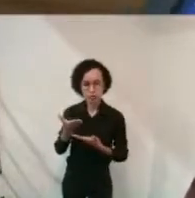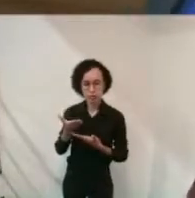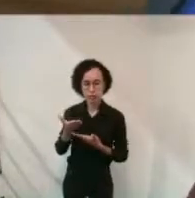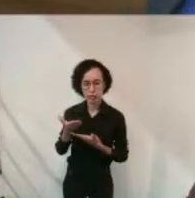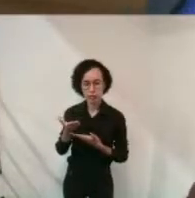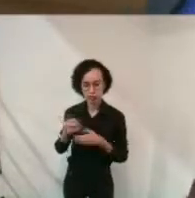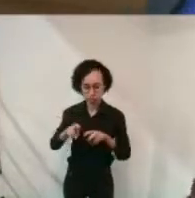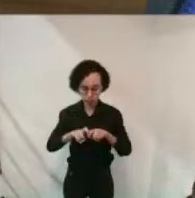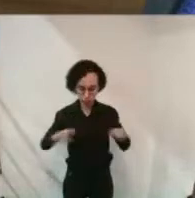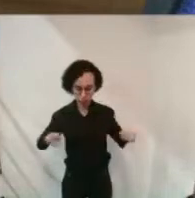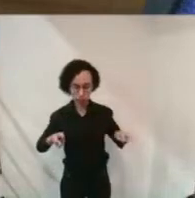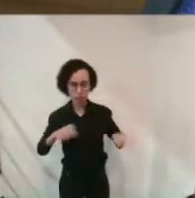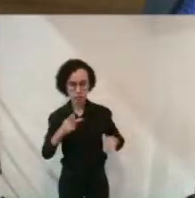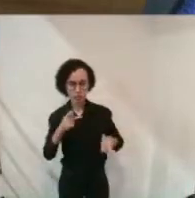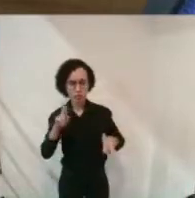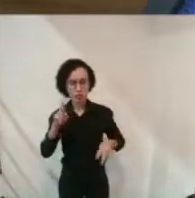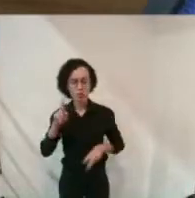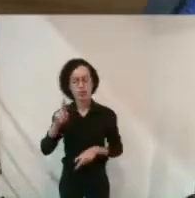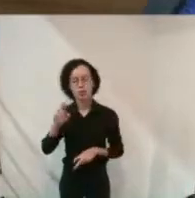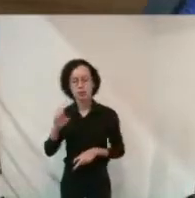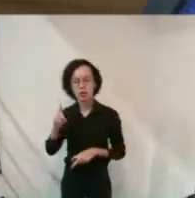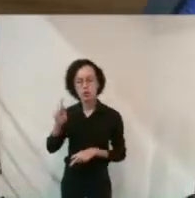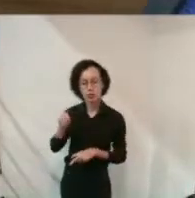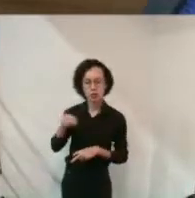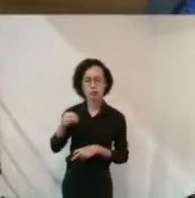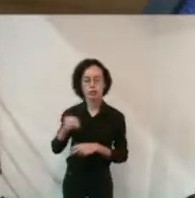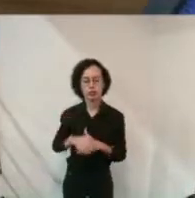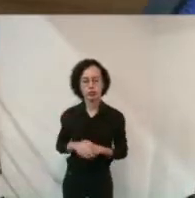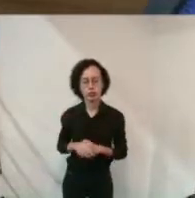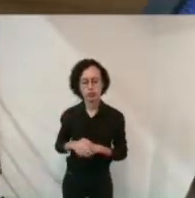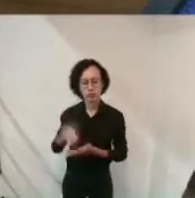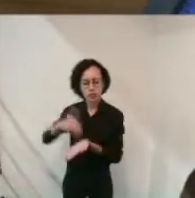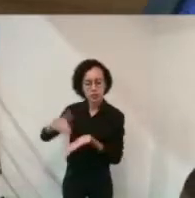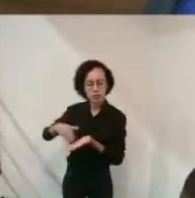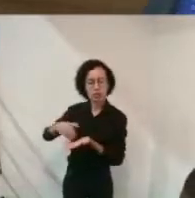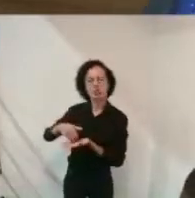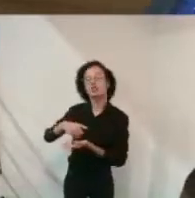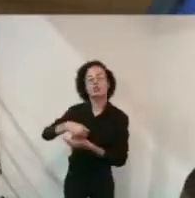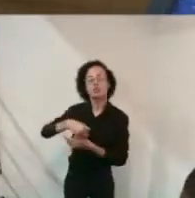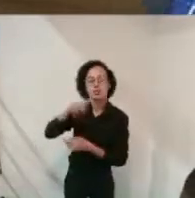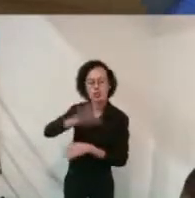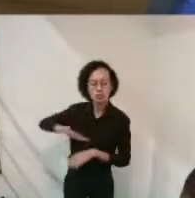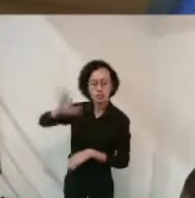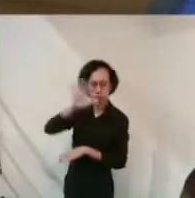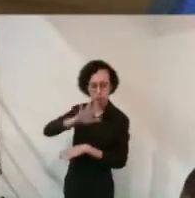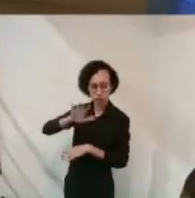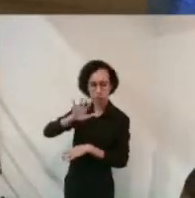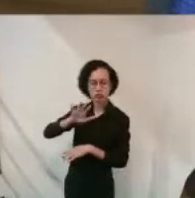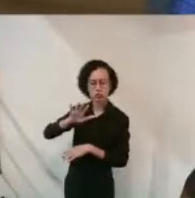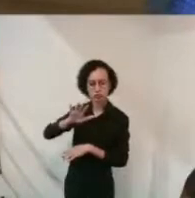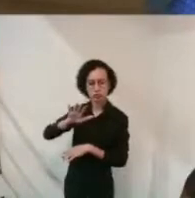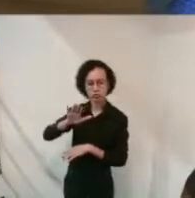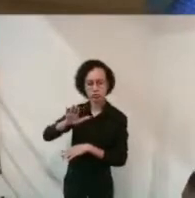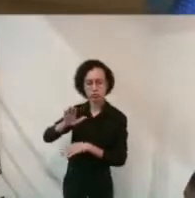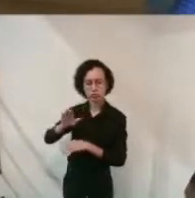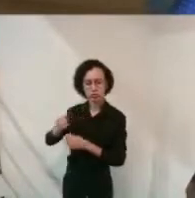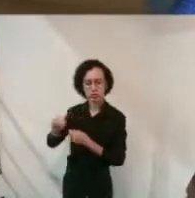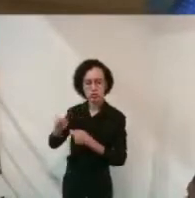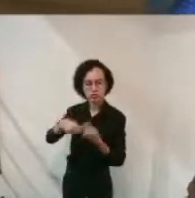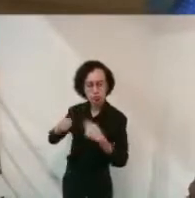nós, o senhor Pedro Maranhão, secretário nacional de saneamento do Ministério do Desenvolvimento Regional.